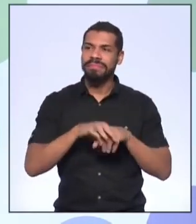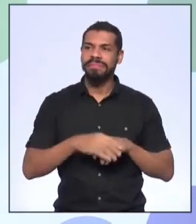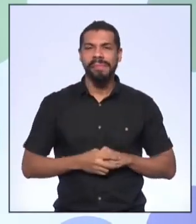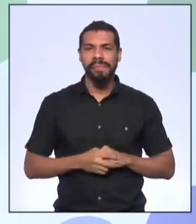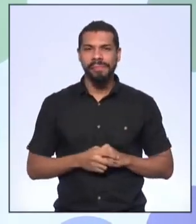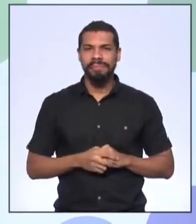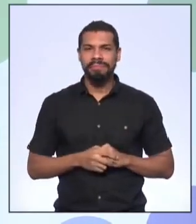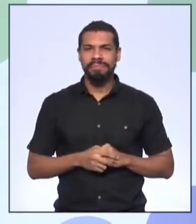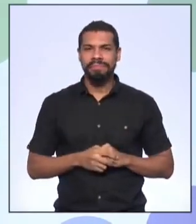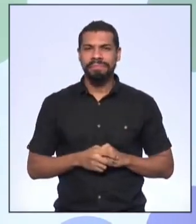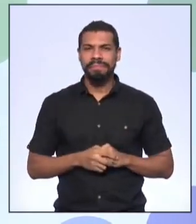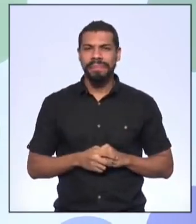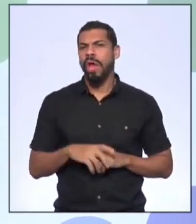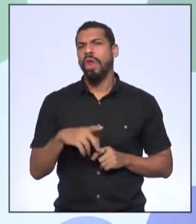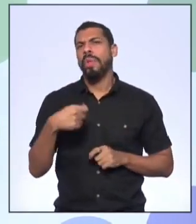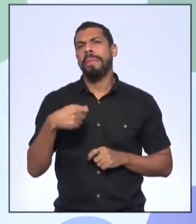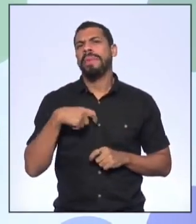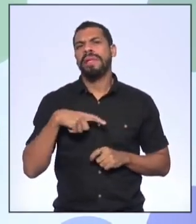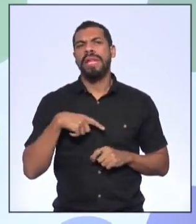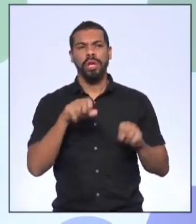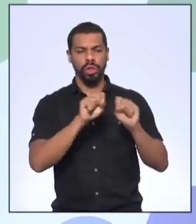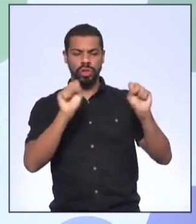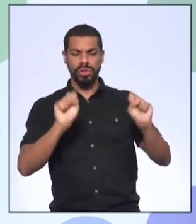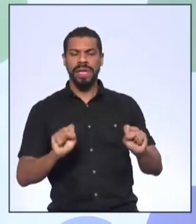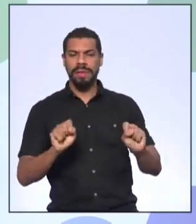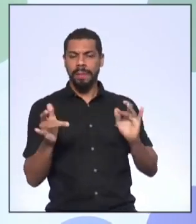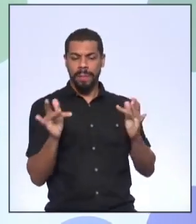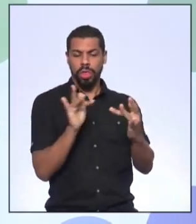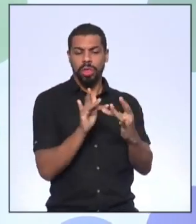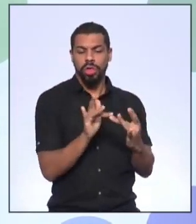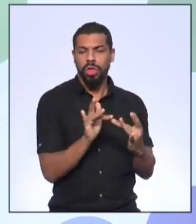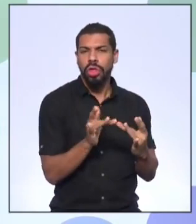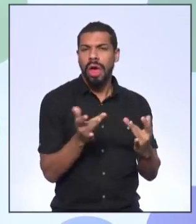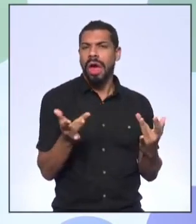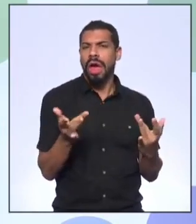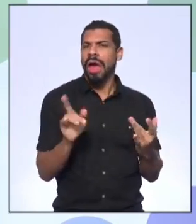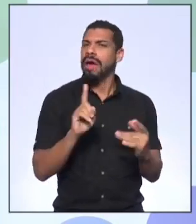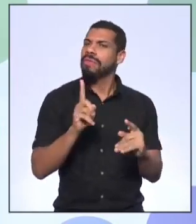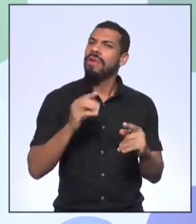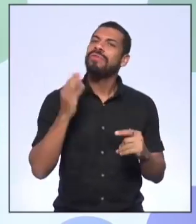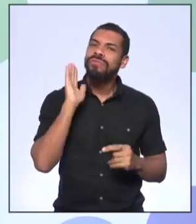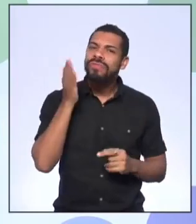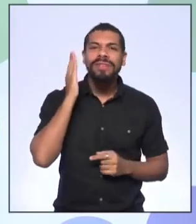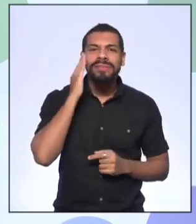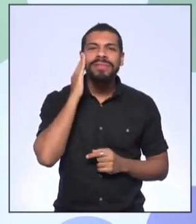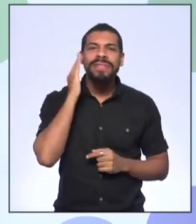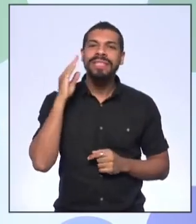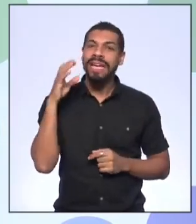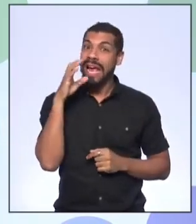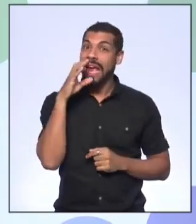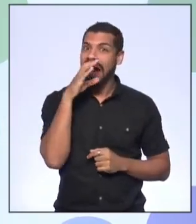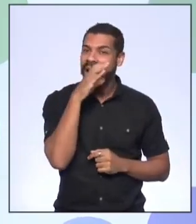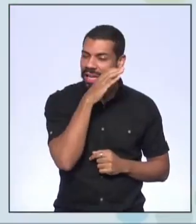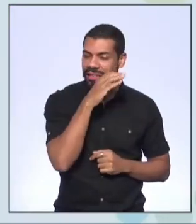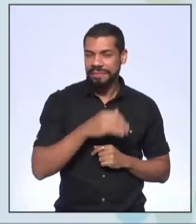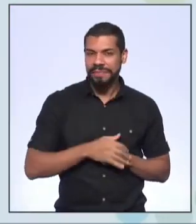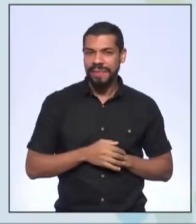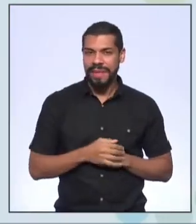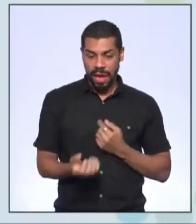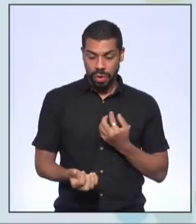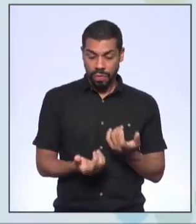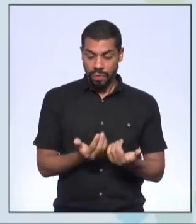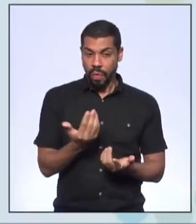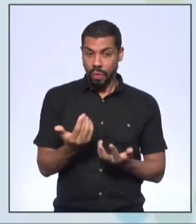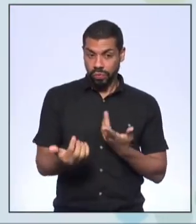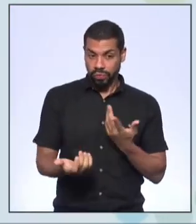dizer, eu não preciso ter contato com o sistema para dizer que está quente, tá? Aí, a uma certa distância, eu sei que tem calor ali em volta, tá bom? Aí tem lá o fogo, né?